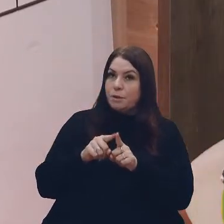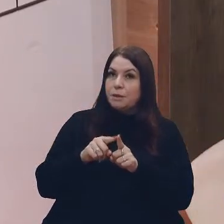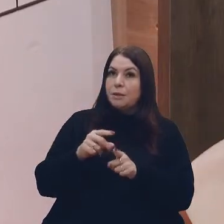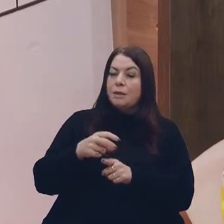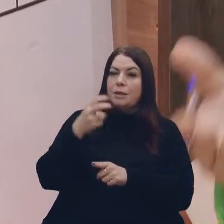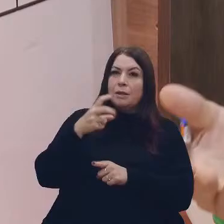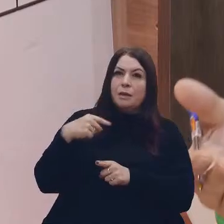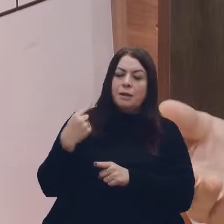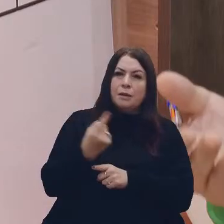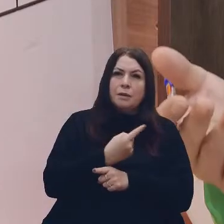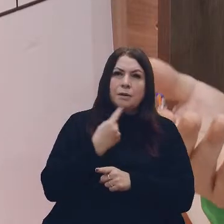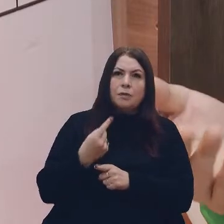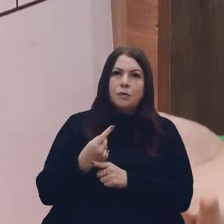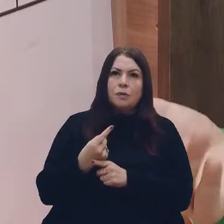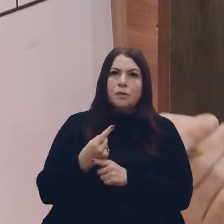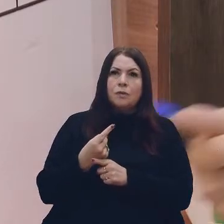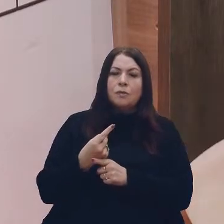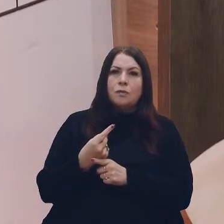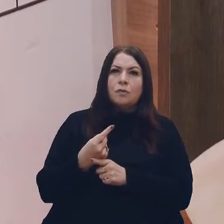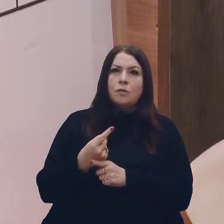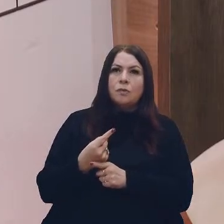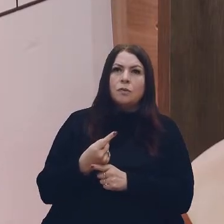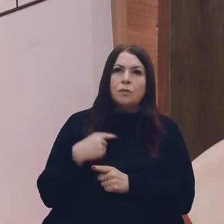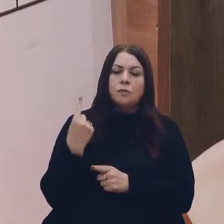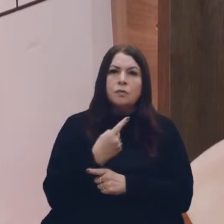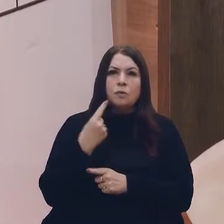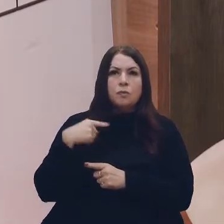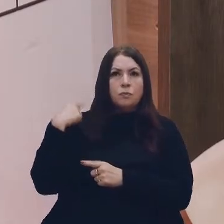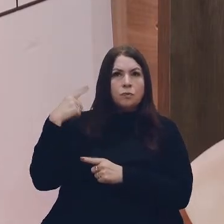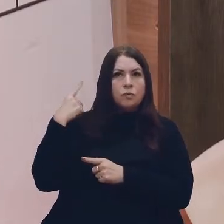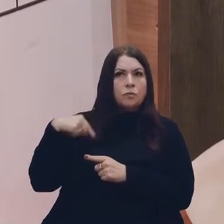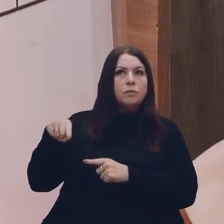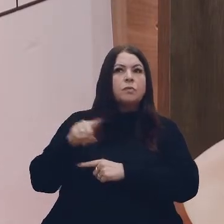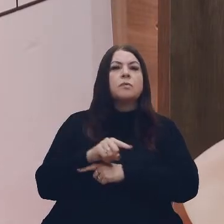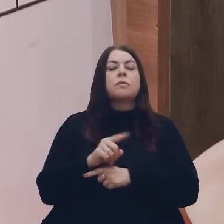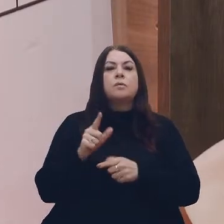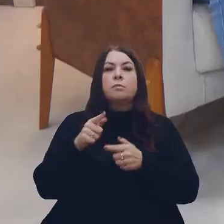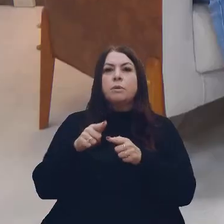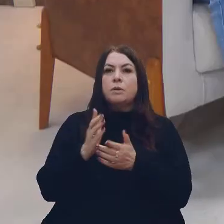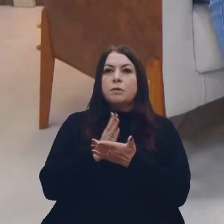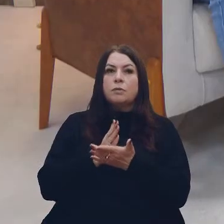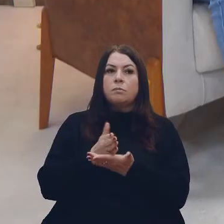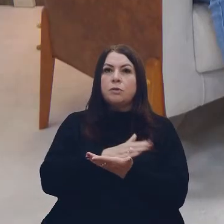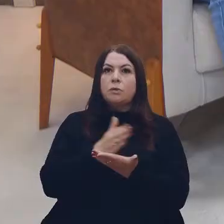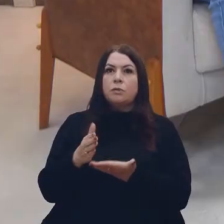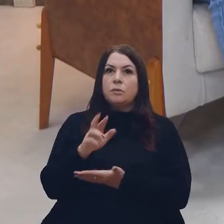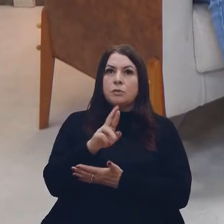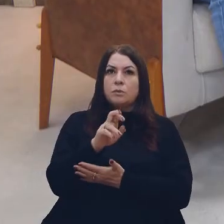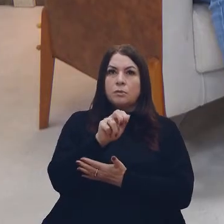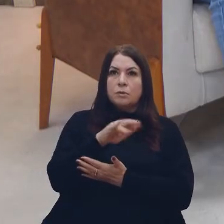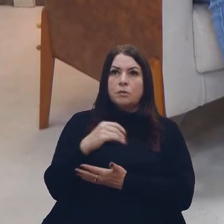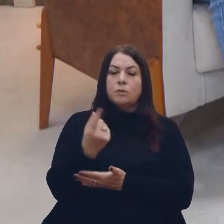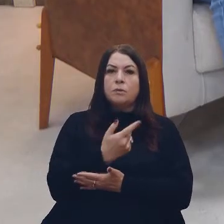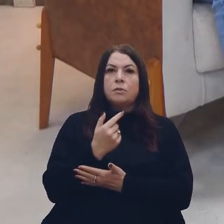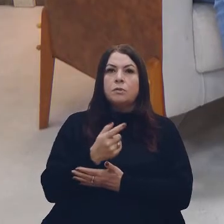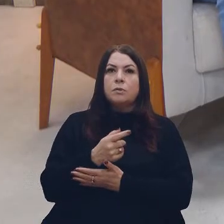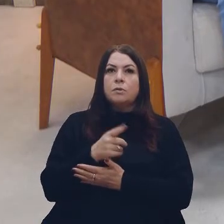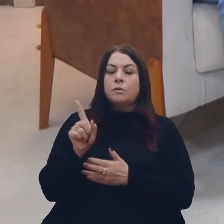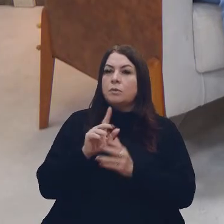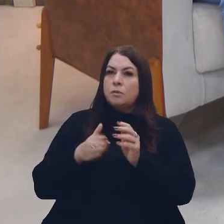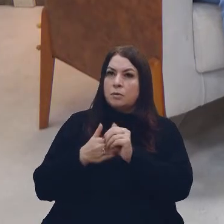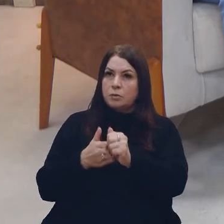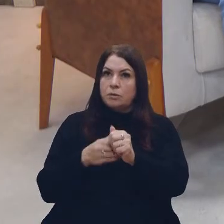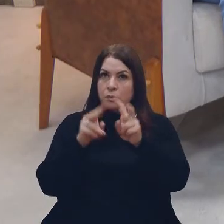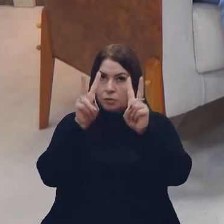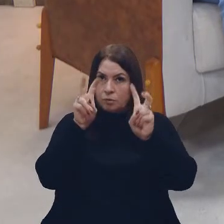Nós Loucos, né? Que está na quinta edição. Eu gostaria de fazer uma divisão, Roque Júnior, sobretudo para quem não acompanha